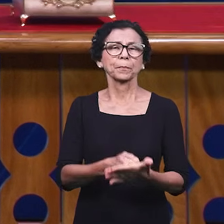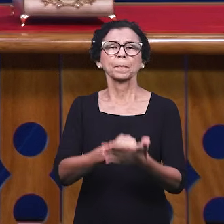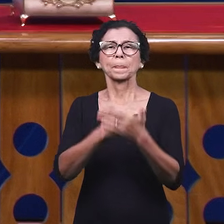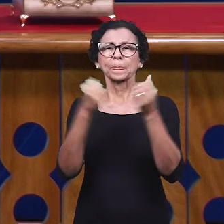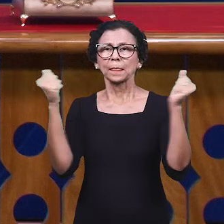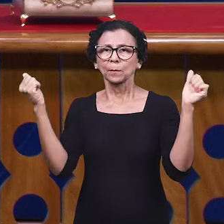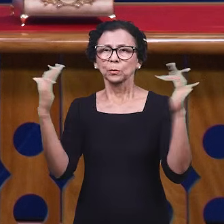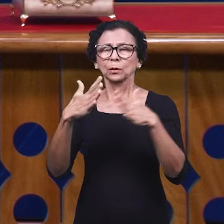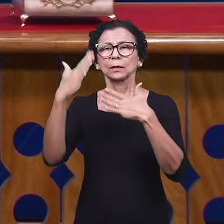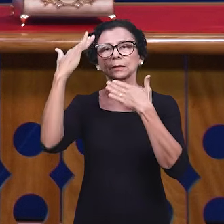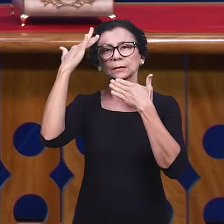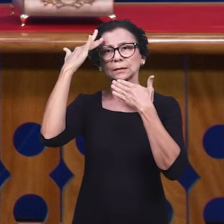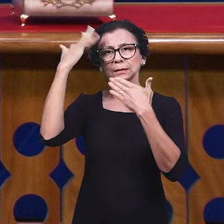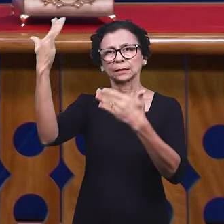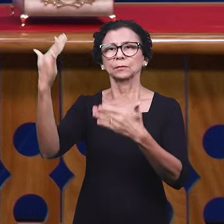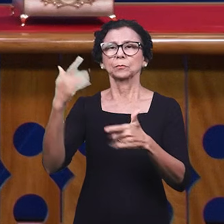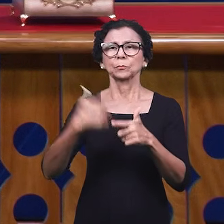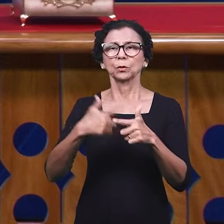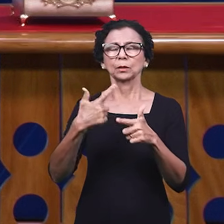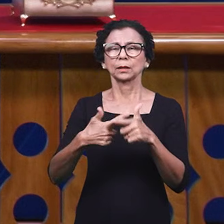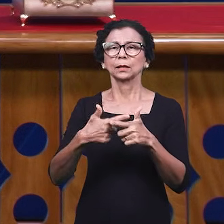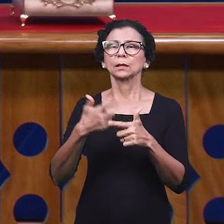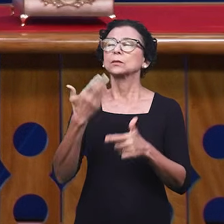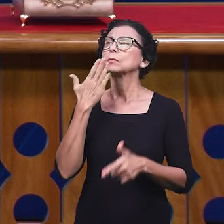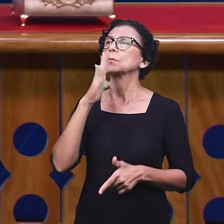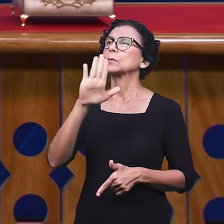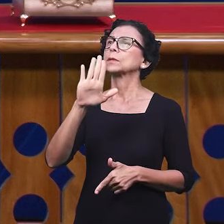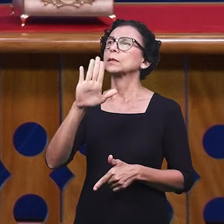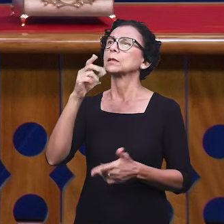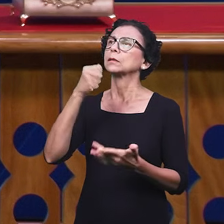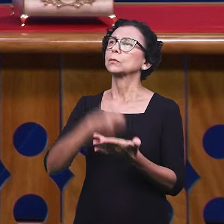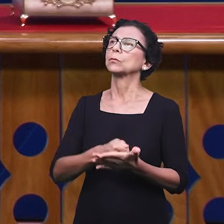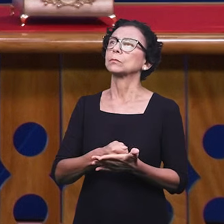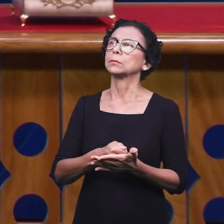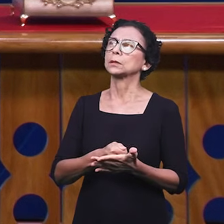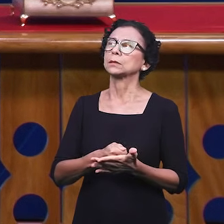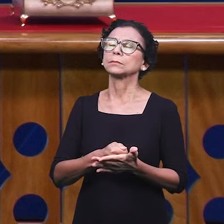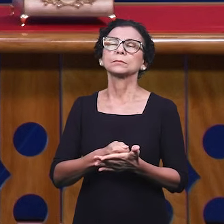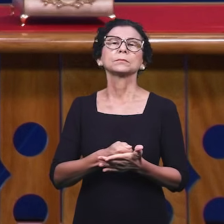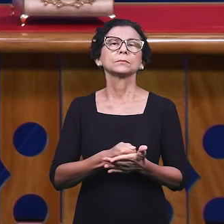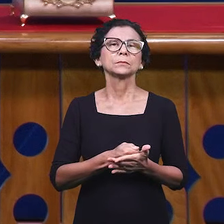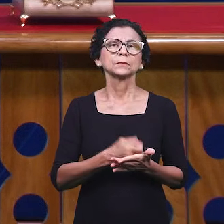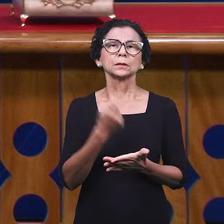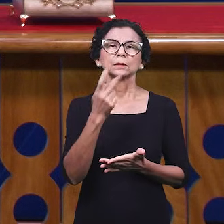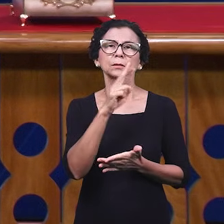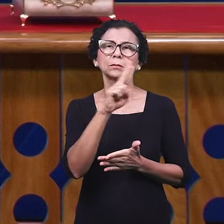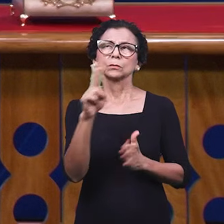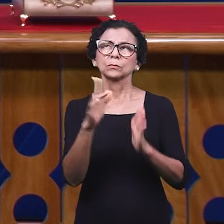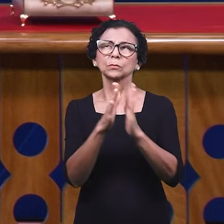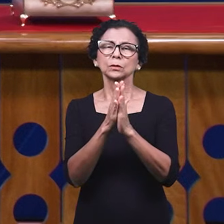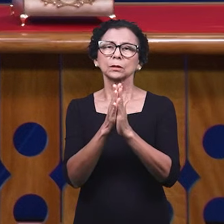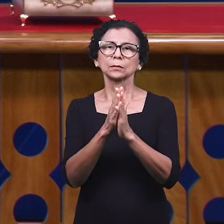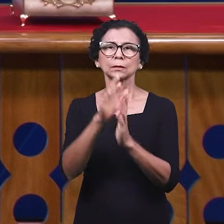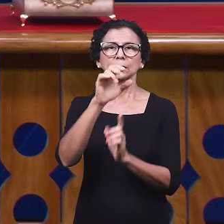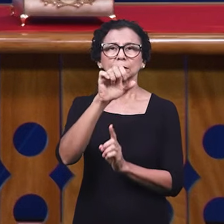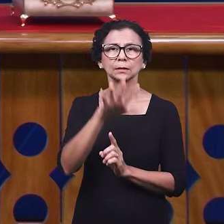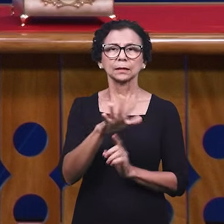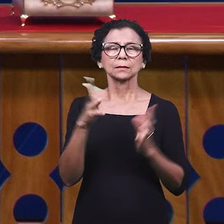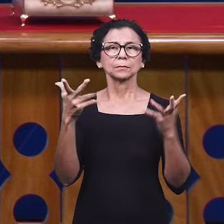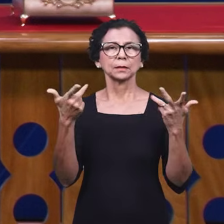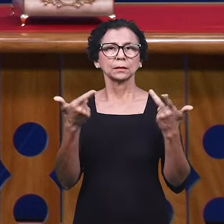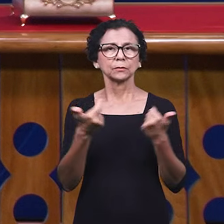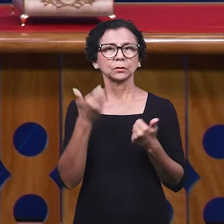glória, porque sabemos que o Senhor prometeu e o Senhor é fiel. Senhor Deus, e em teu nome dizemos